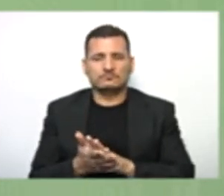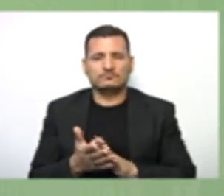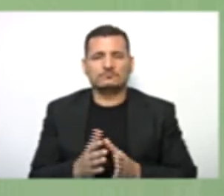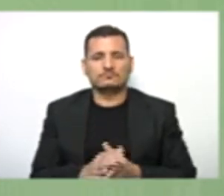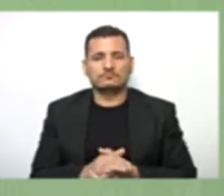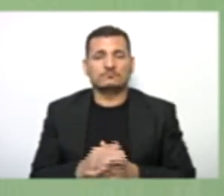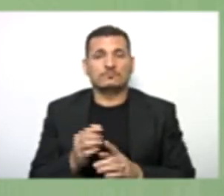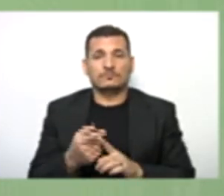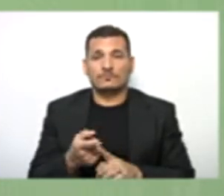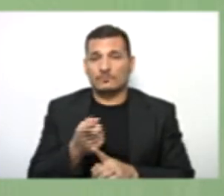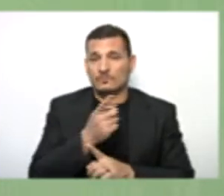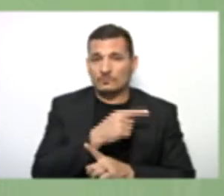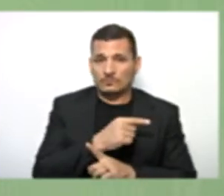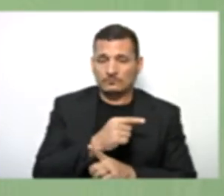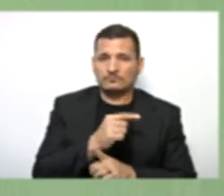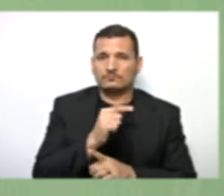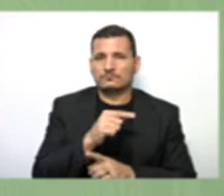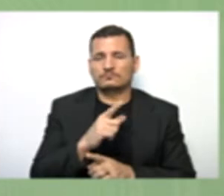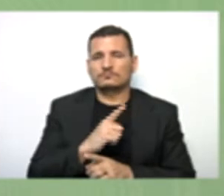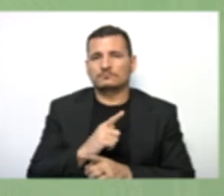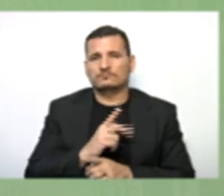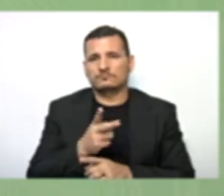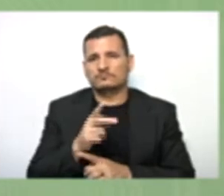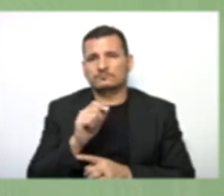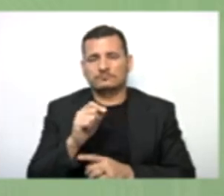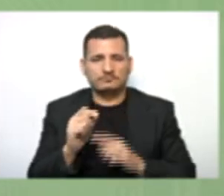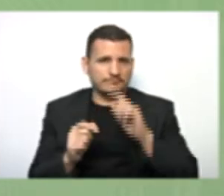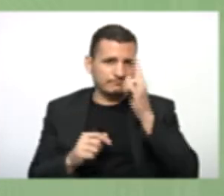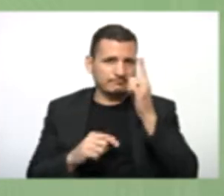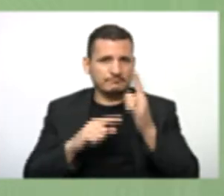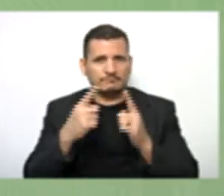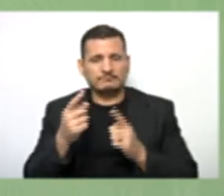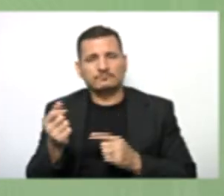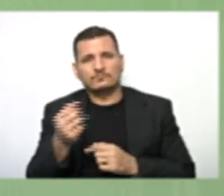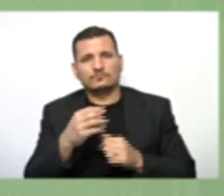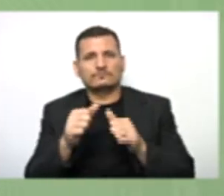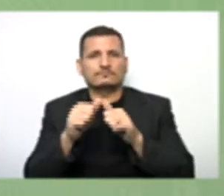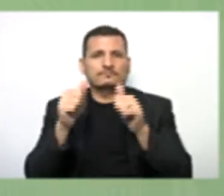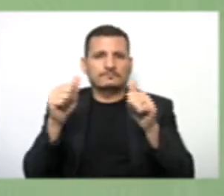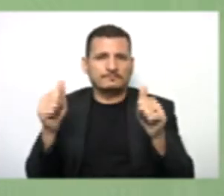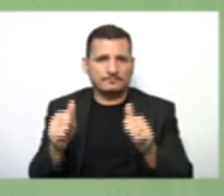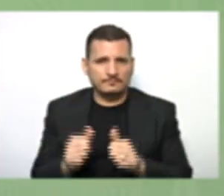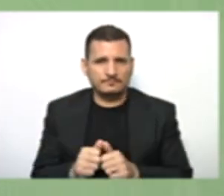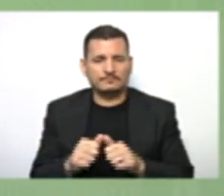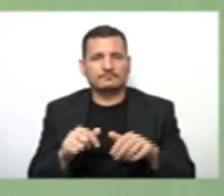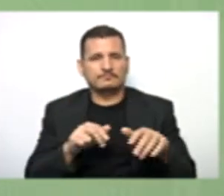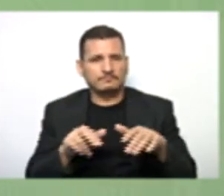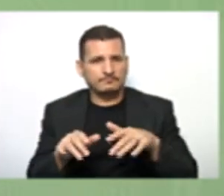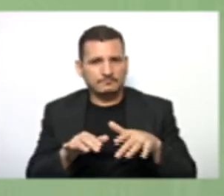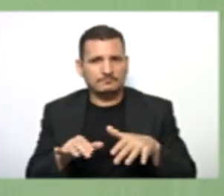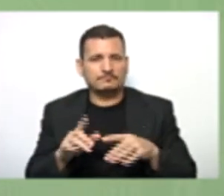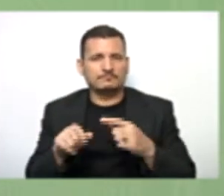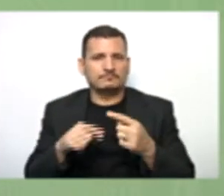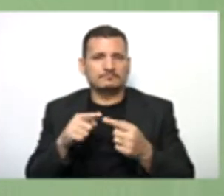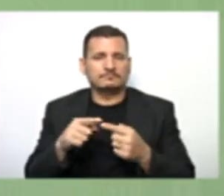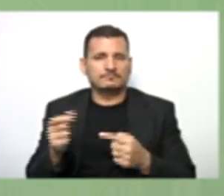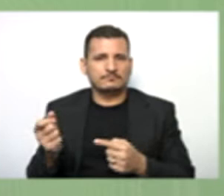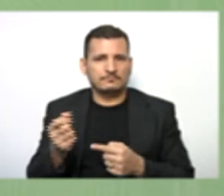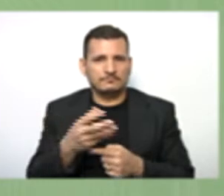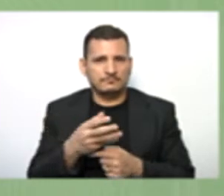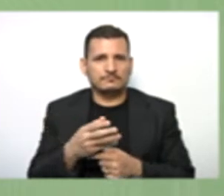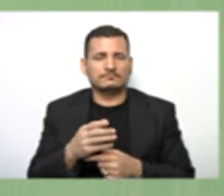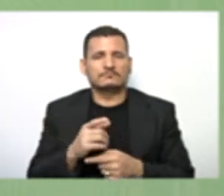no anterior, ele o quê? Eu estou sempre criando uma nova imagem, desenvolvendo novos objetivos. Isso,